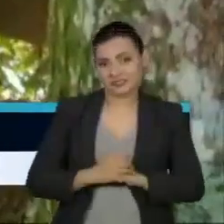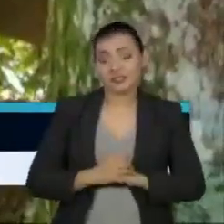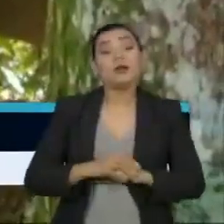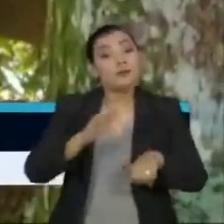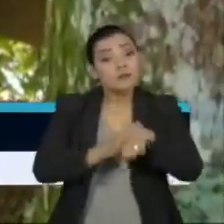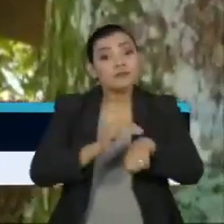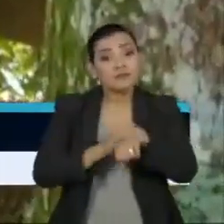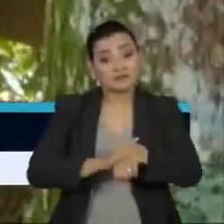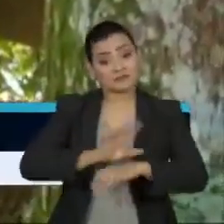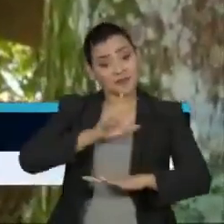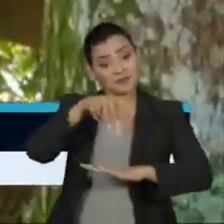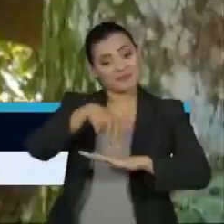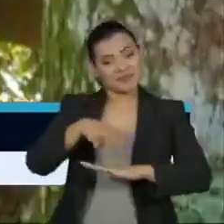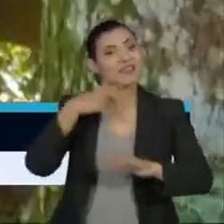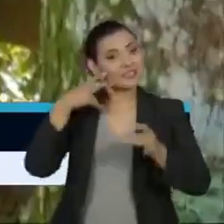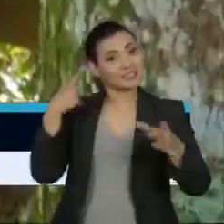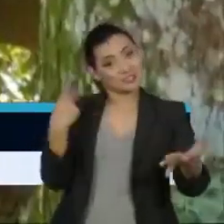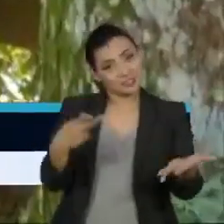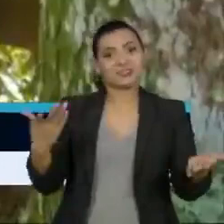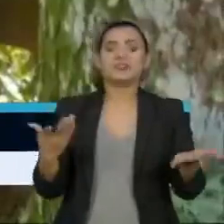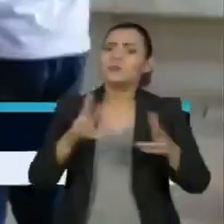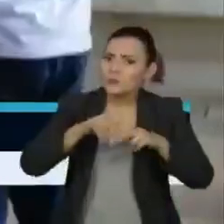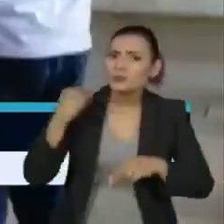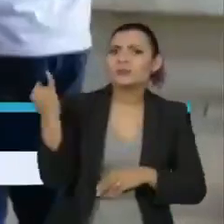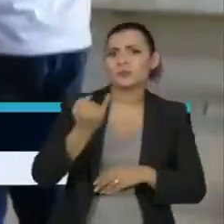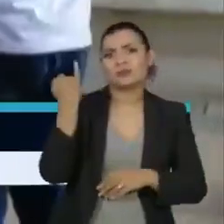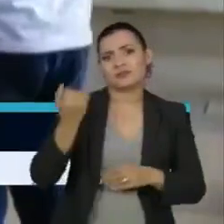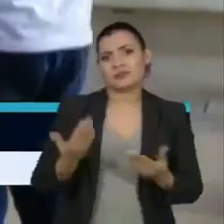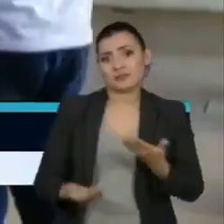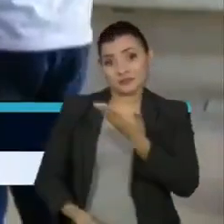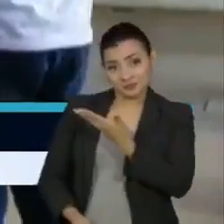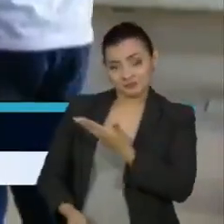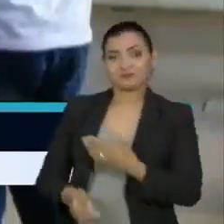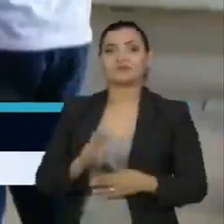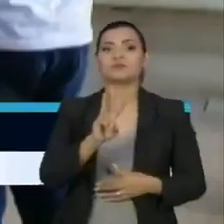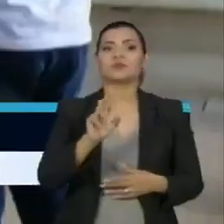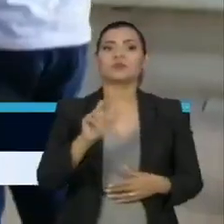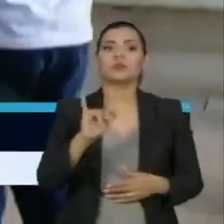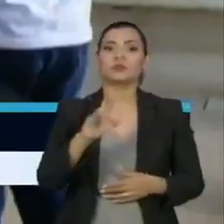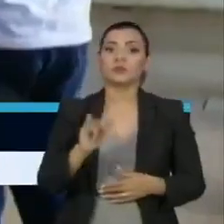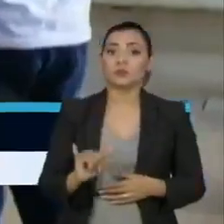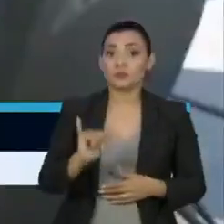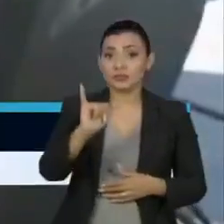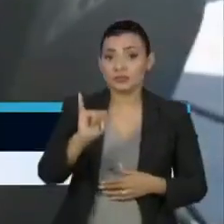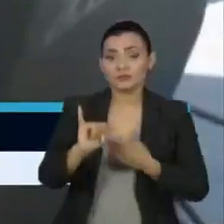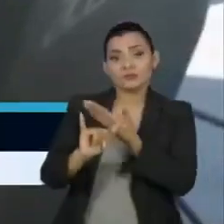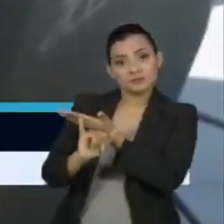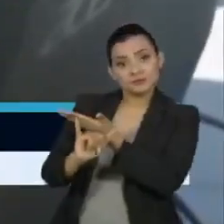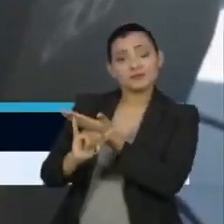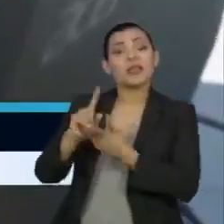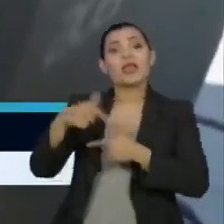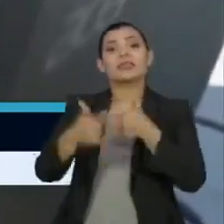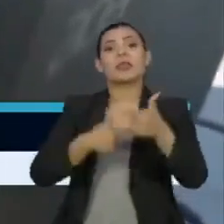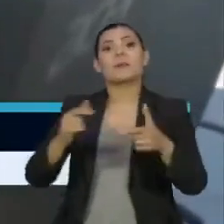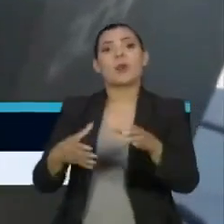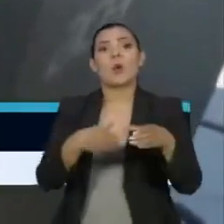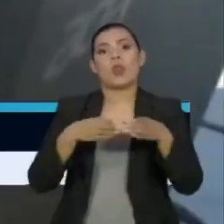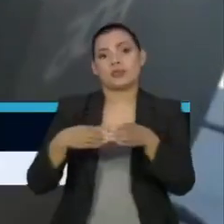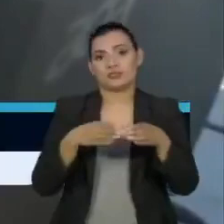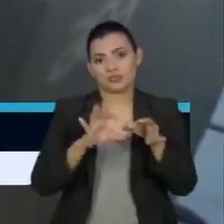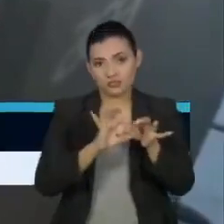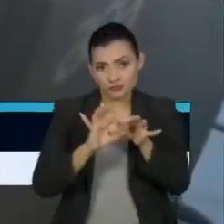do próprio indígena, né? Isso para a gente é muito importante. Waiuri, em Engatu, significa trabalho